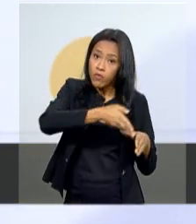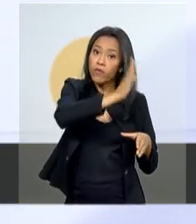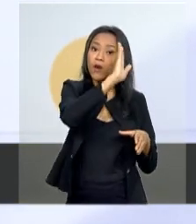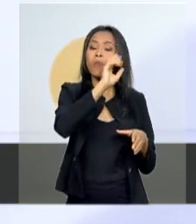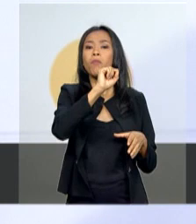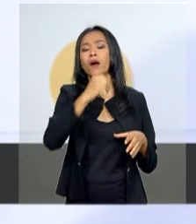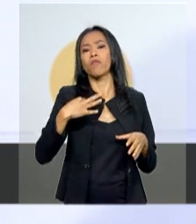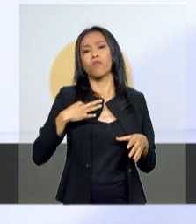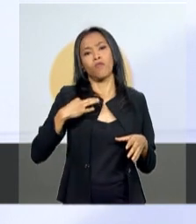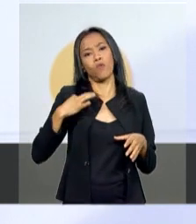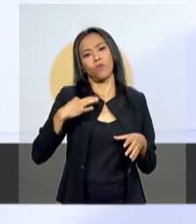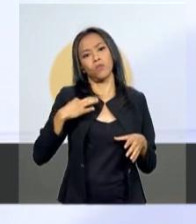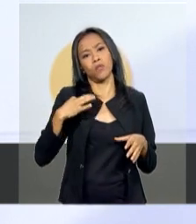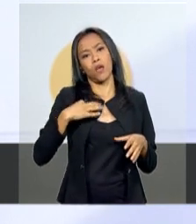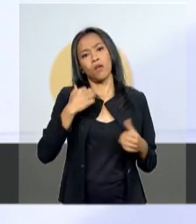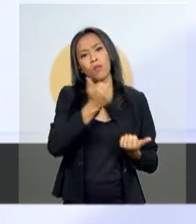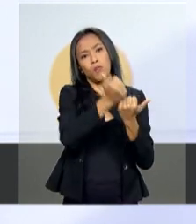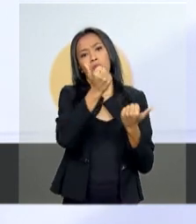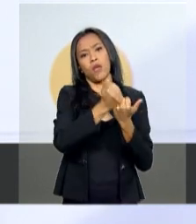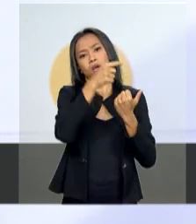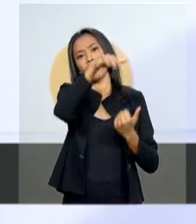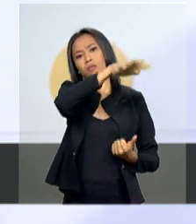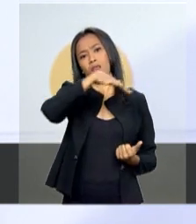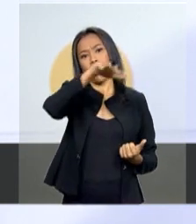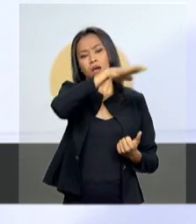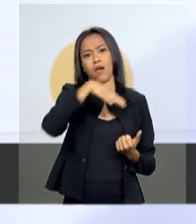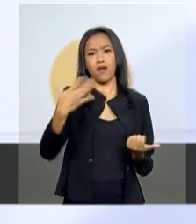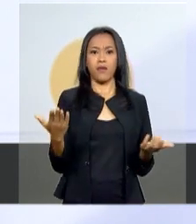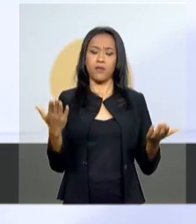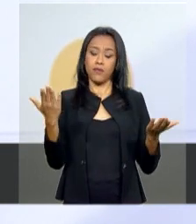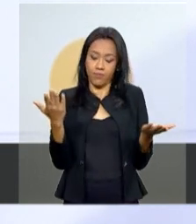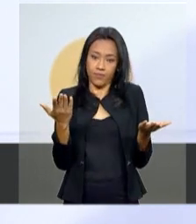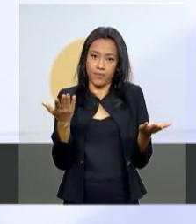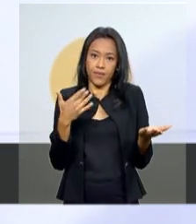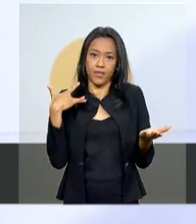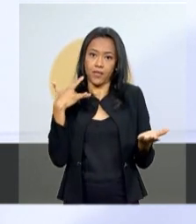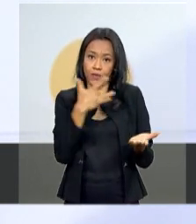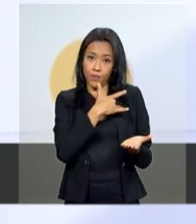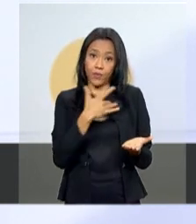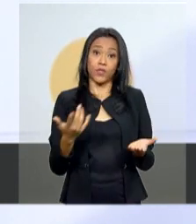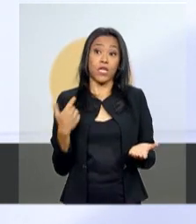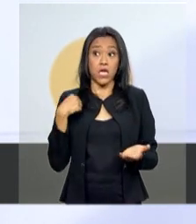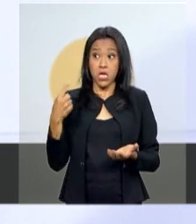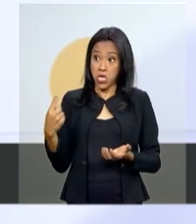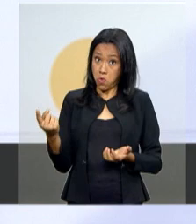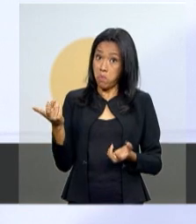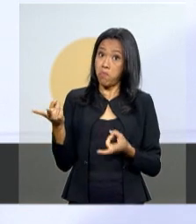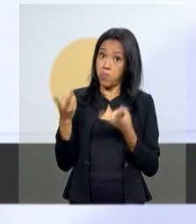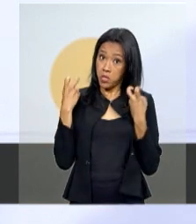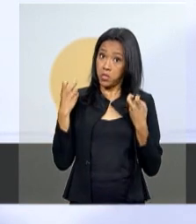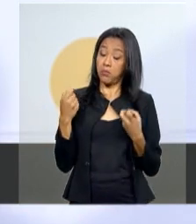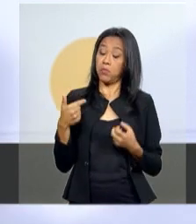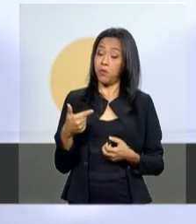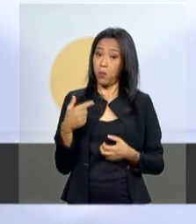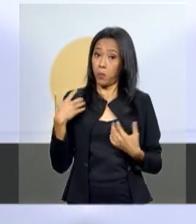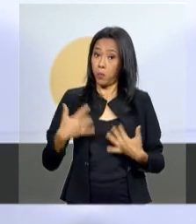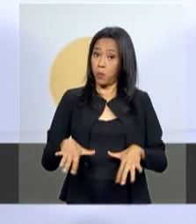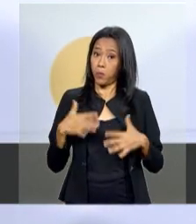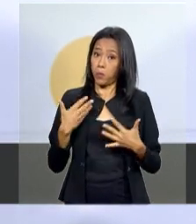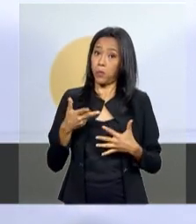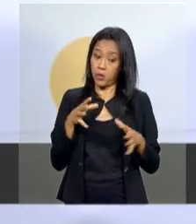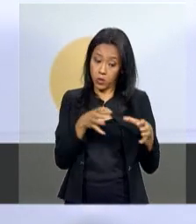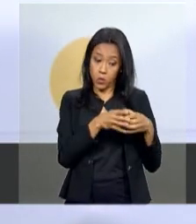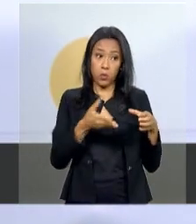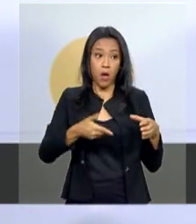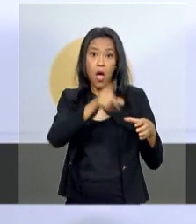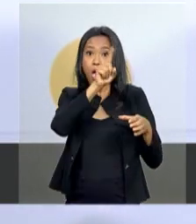serviços hospitalares e eu percebi naquele sábado 10 que aquilo poderia servir também de